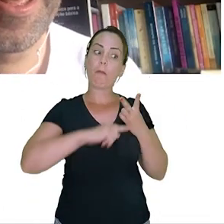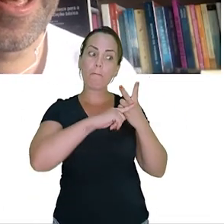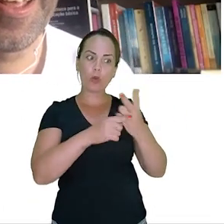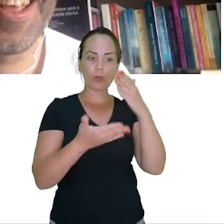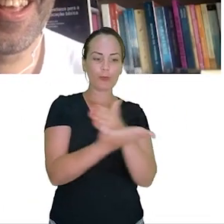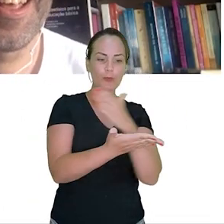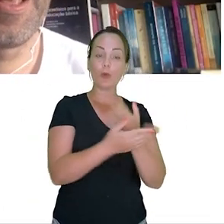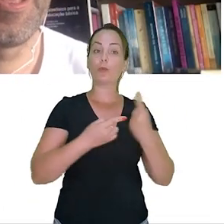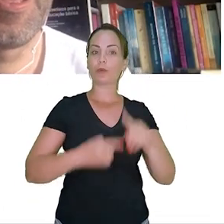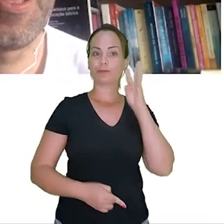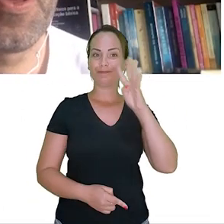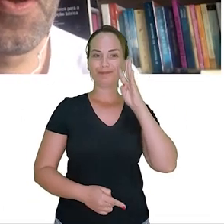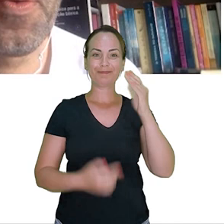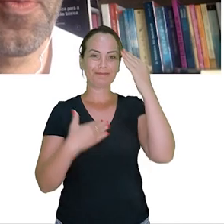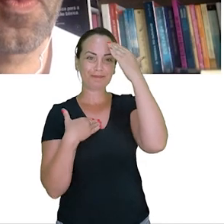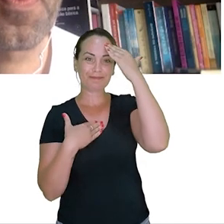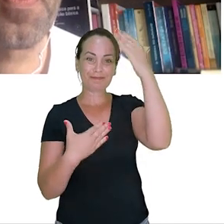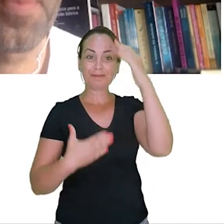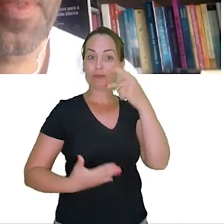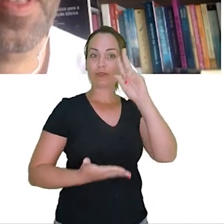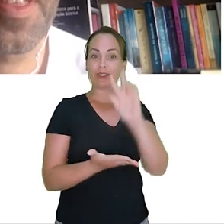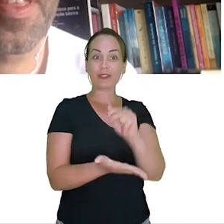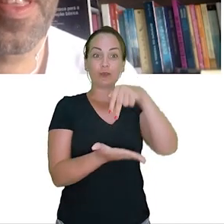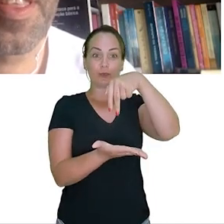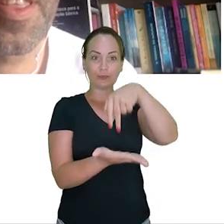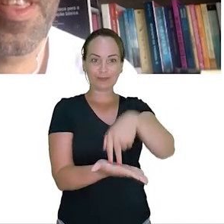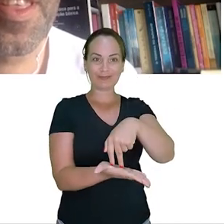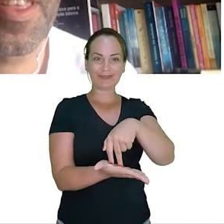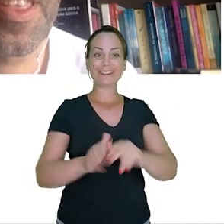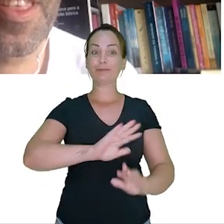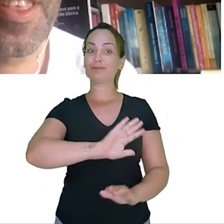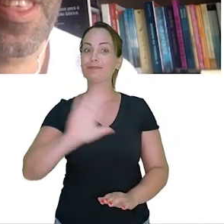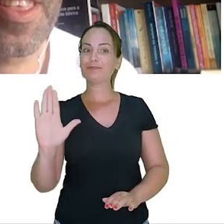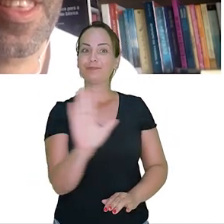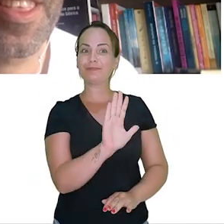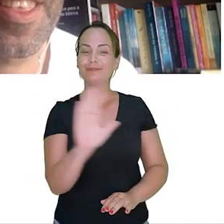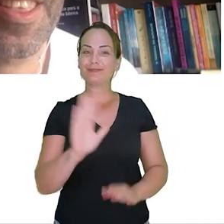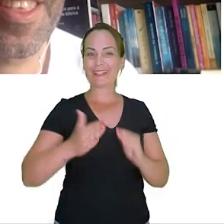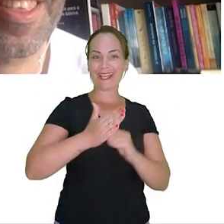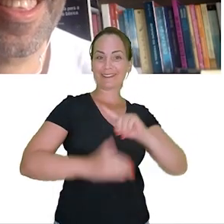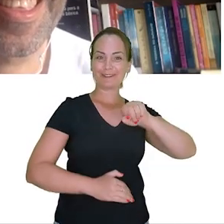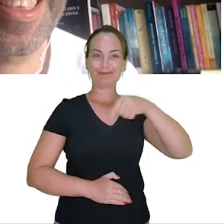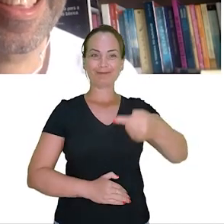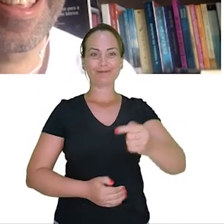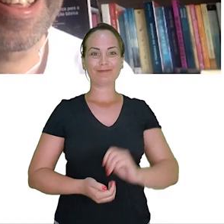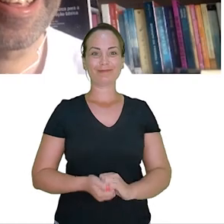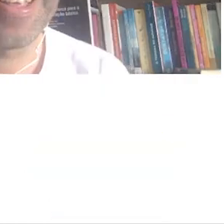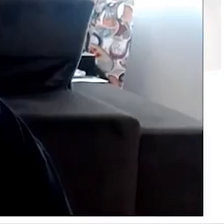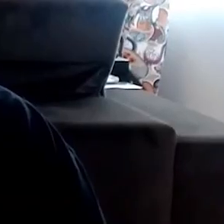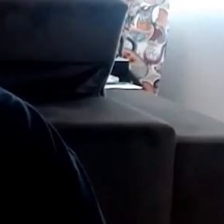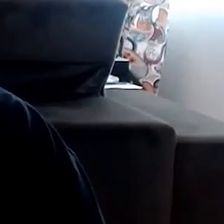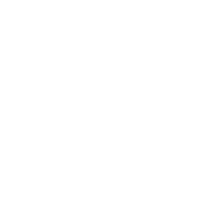pra caramba. Muito obrigado pela sua participação. E agora, segue o Ciência e Cultura.